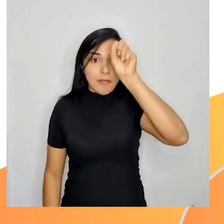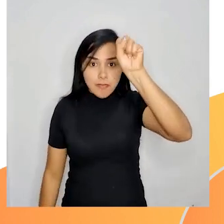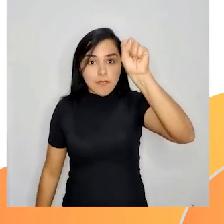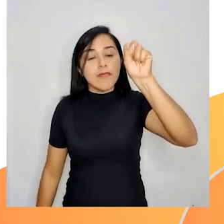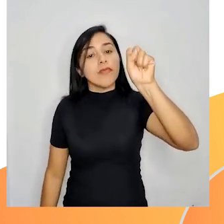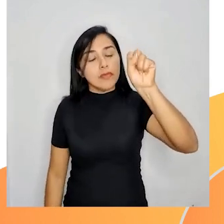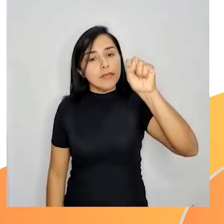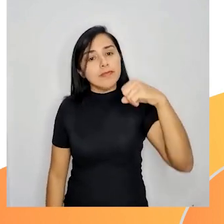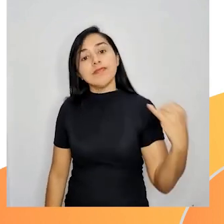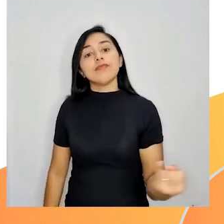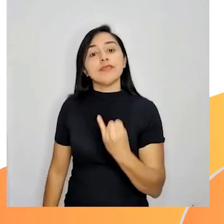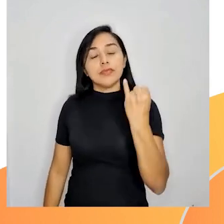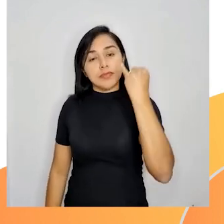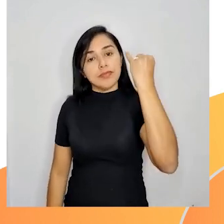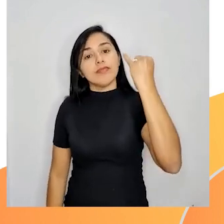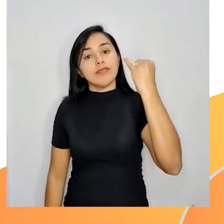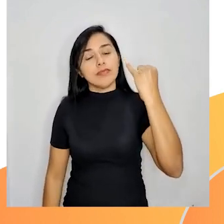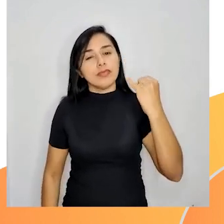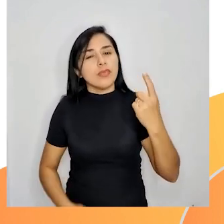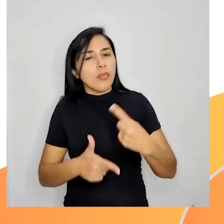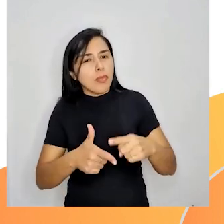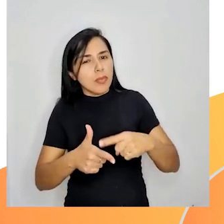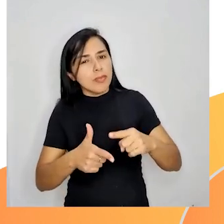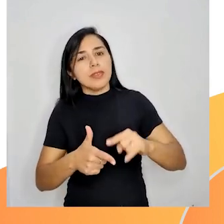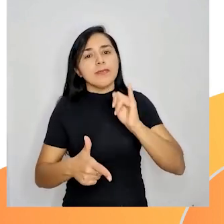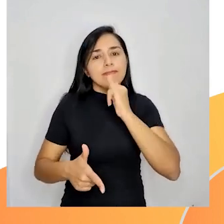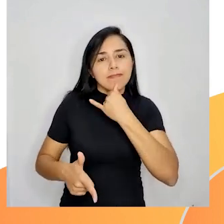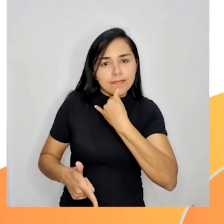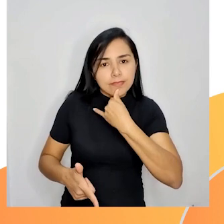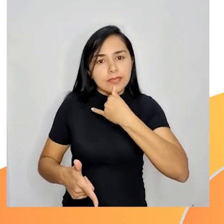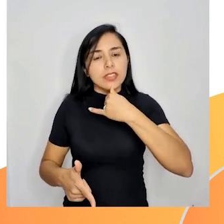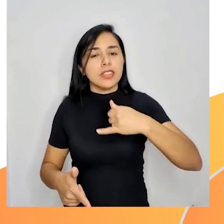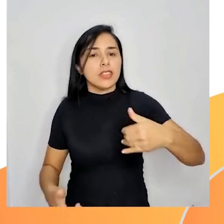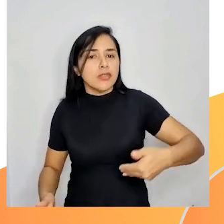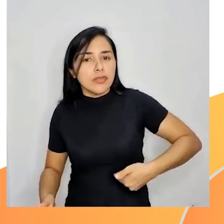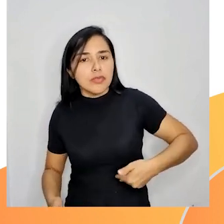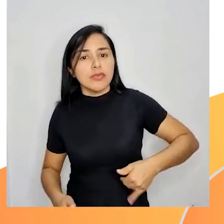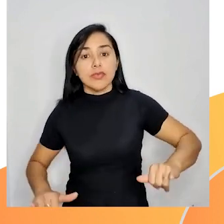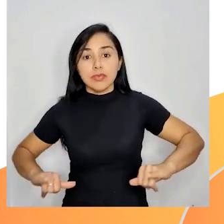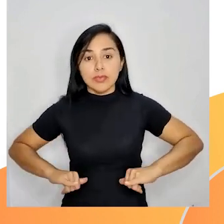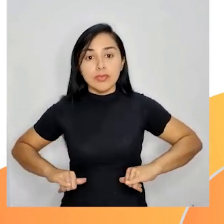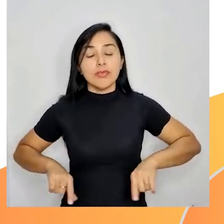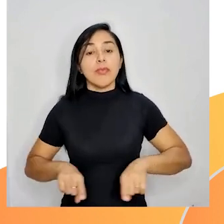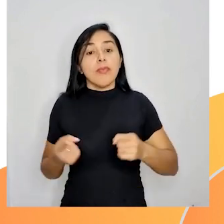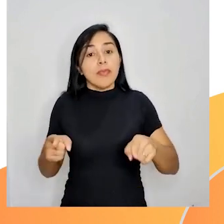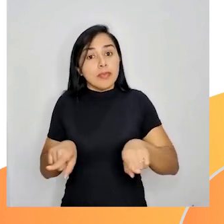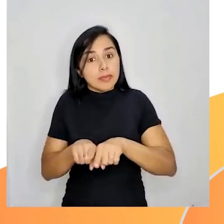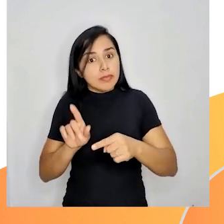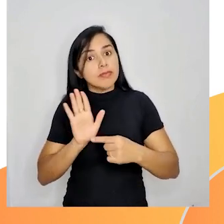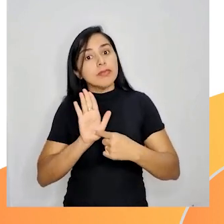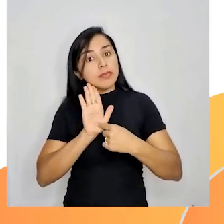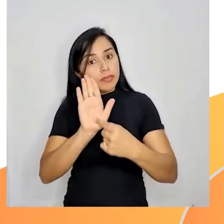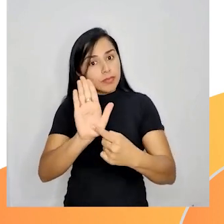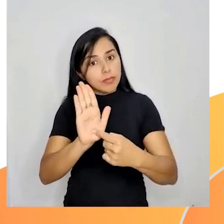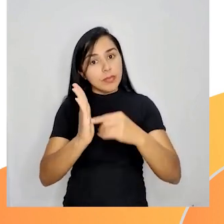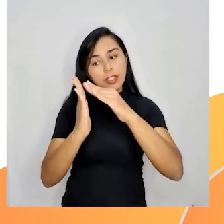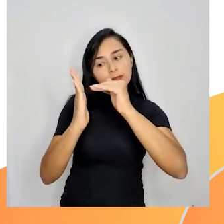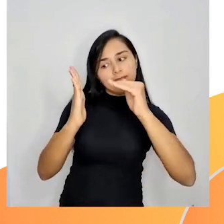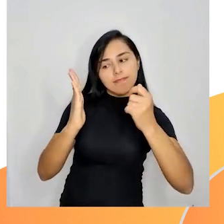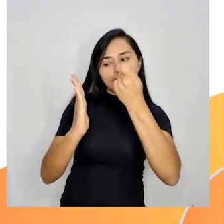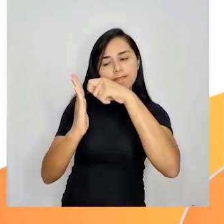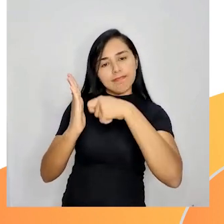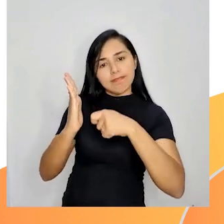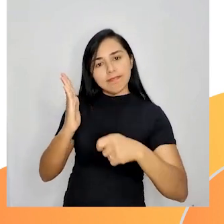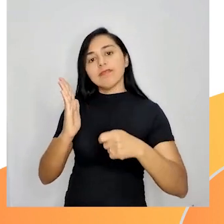tão triste como a fome é, ele traz também a estilística, ele traz as figuras